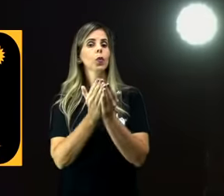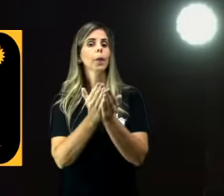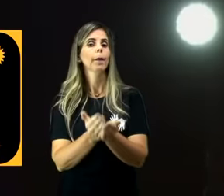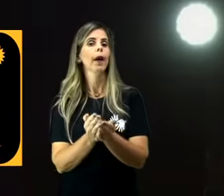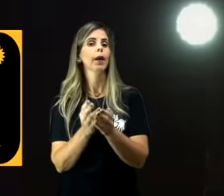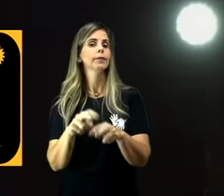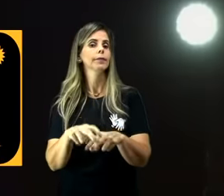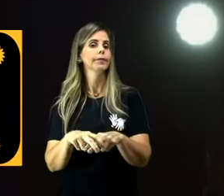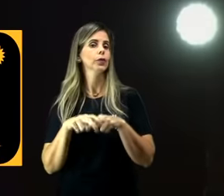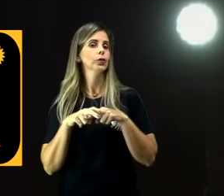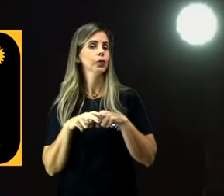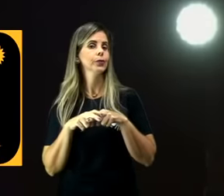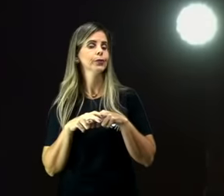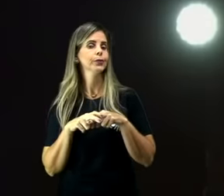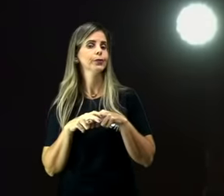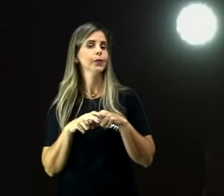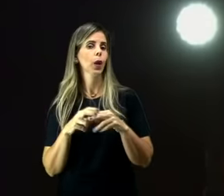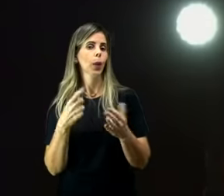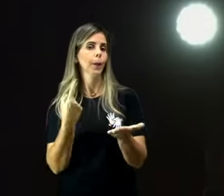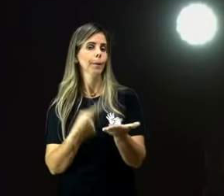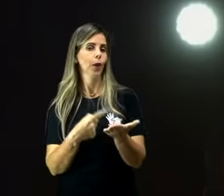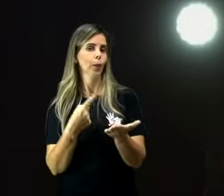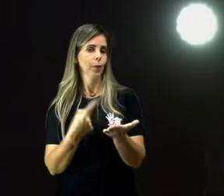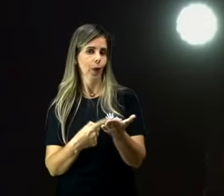duas palavras, vai. Porque eles tinham um.